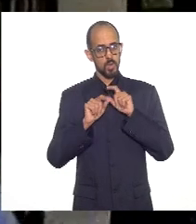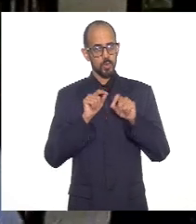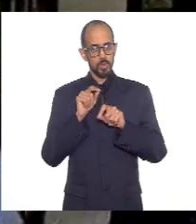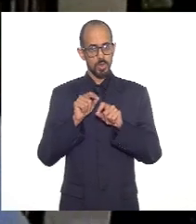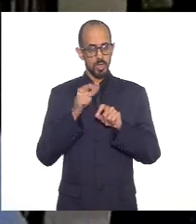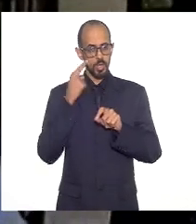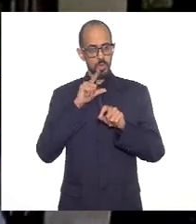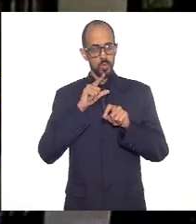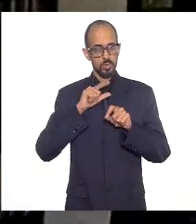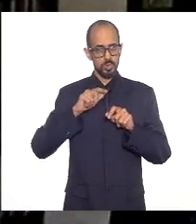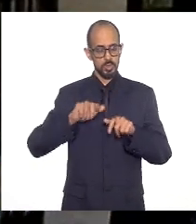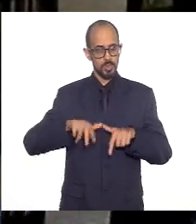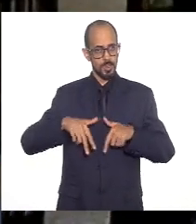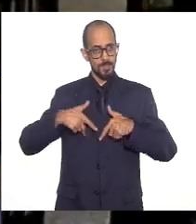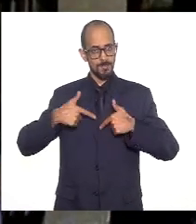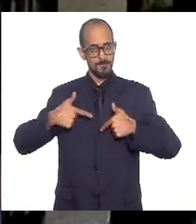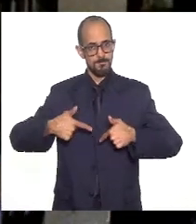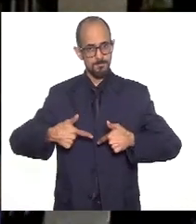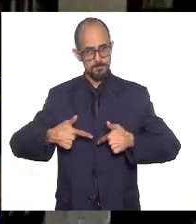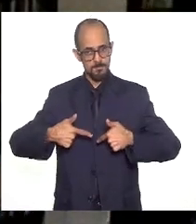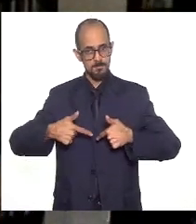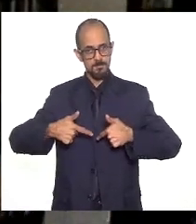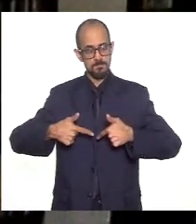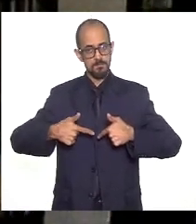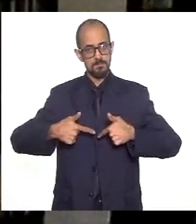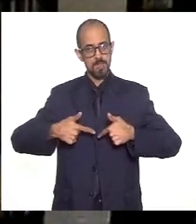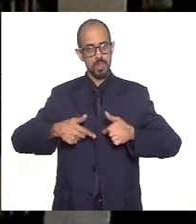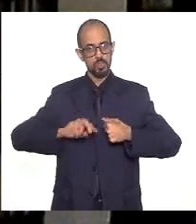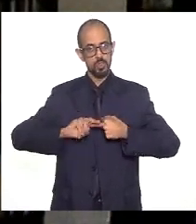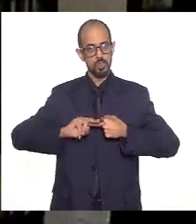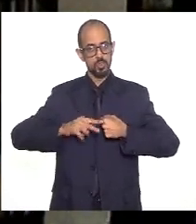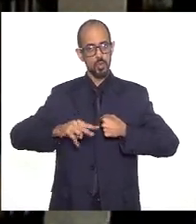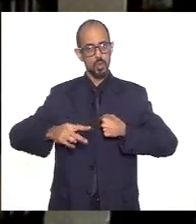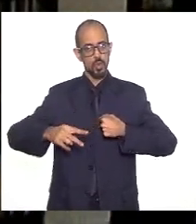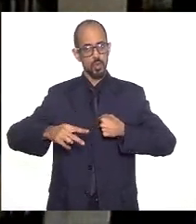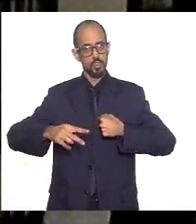enfrentamento ao Covid-19. Buscar